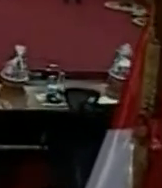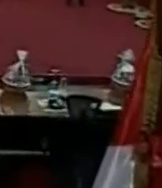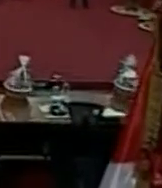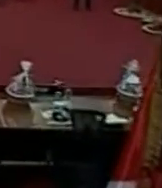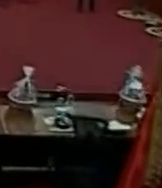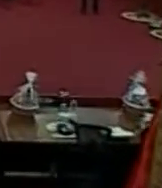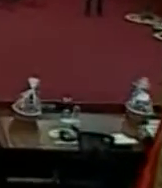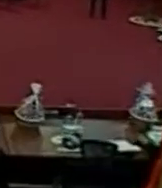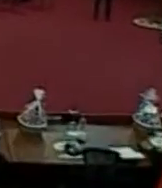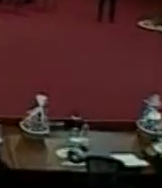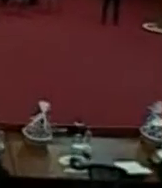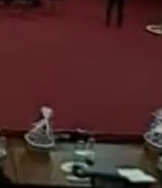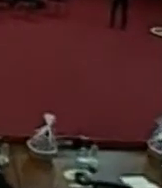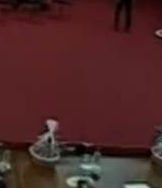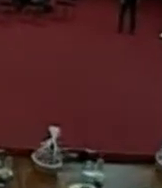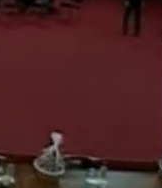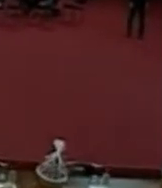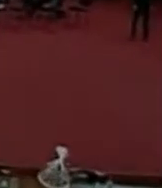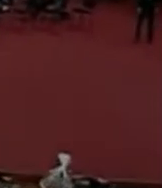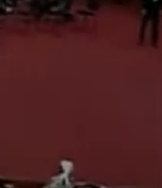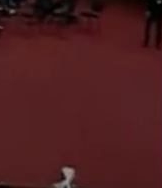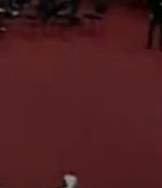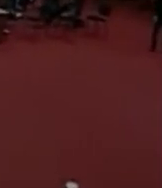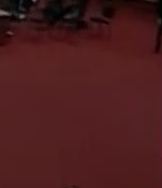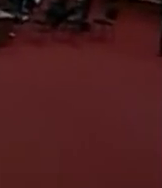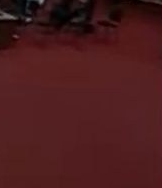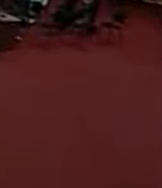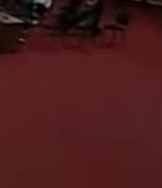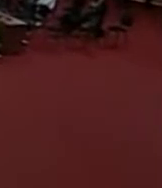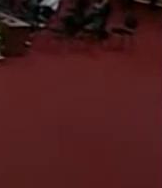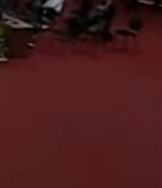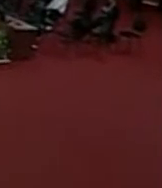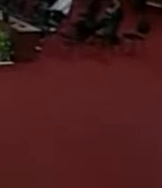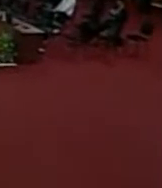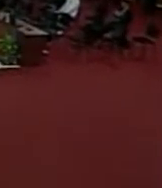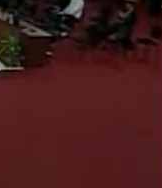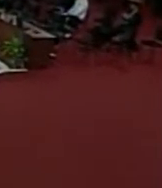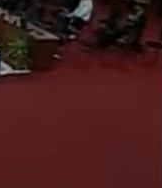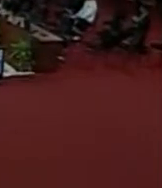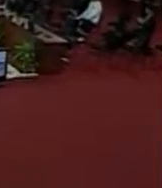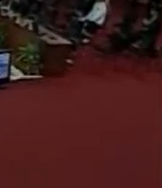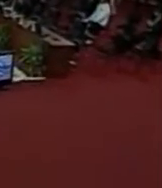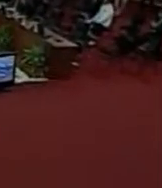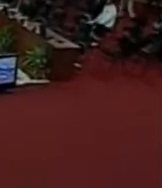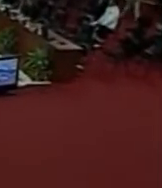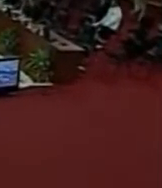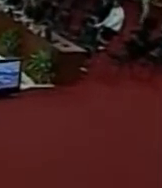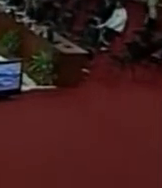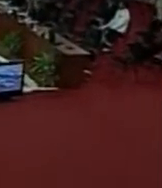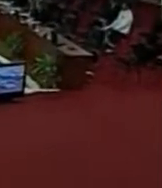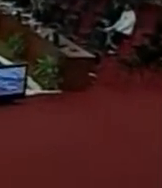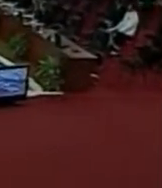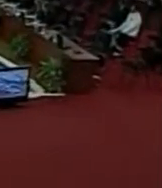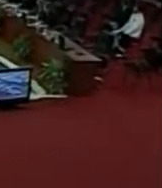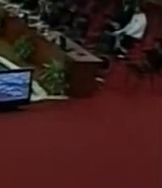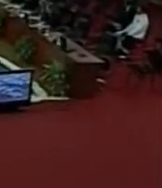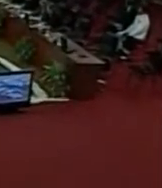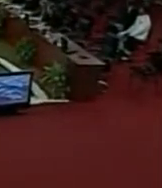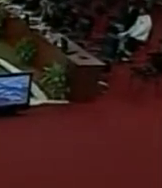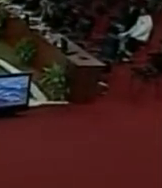delegações que comparecem a essa terceira cúpula da América Latina e do Caribe, a